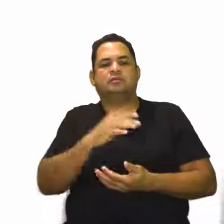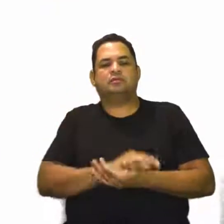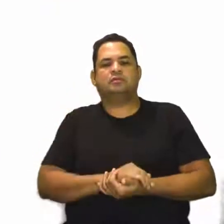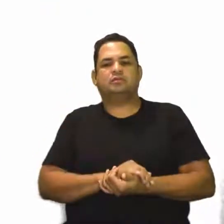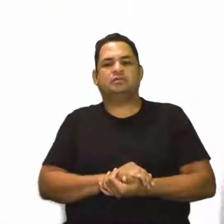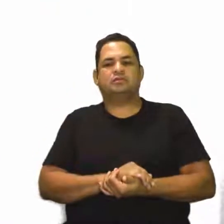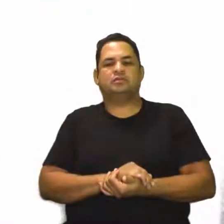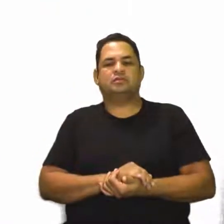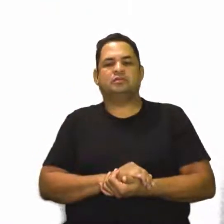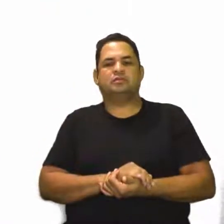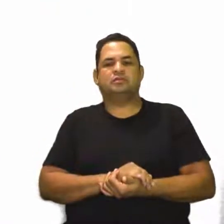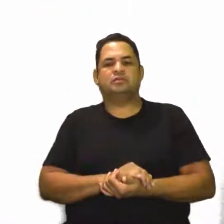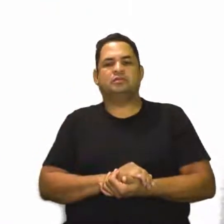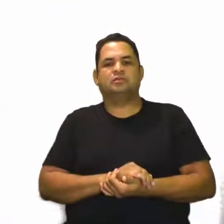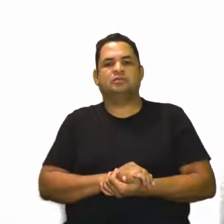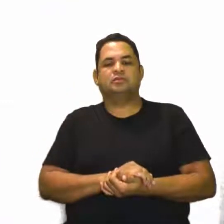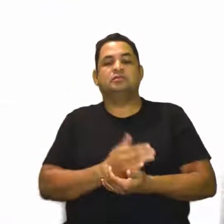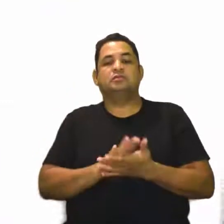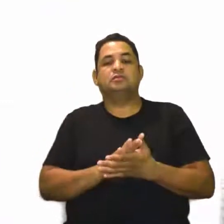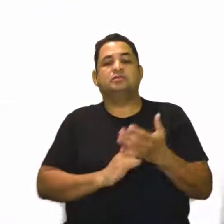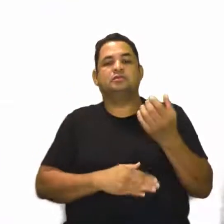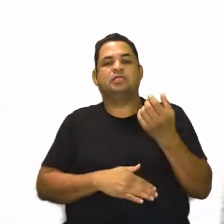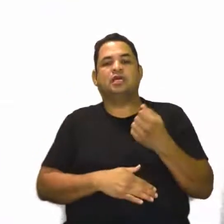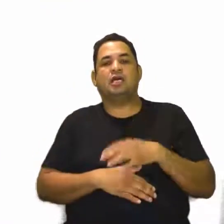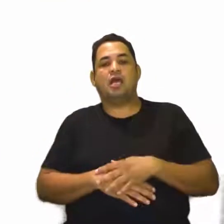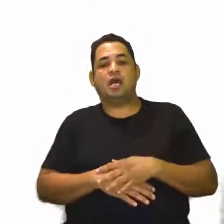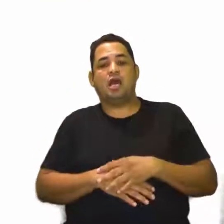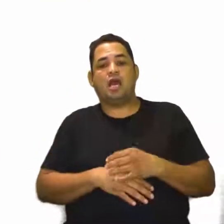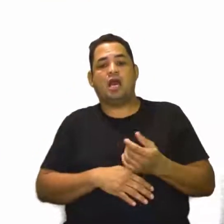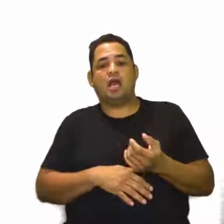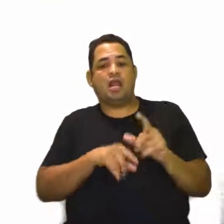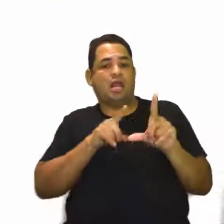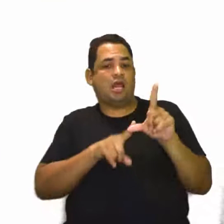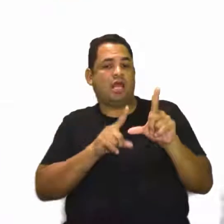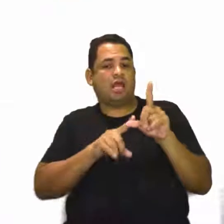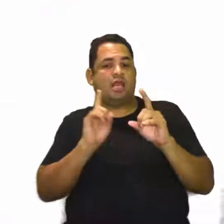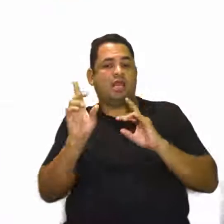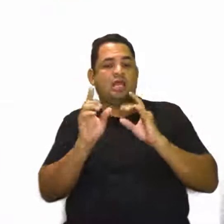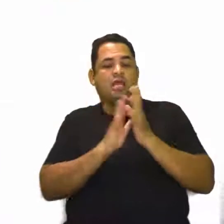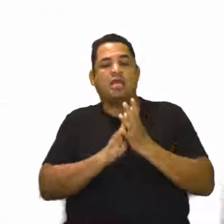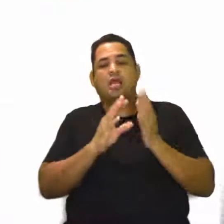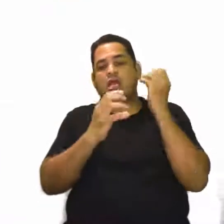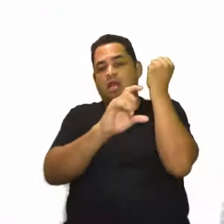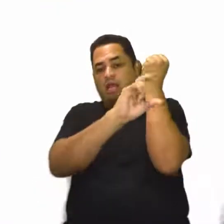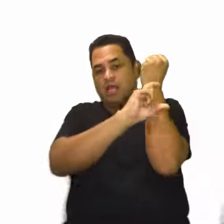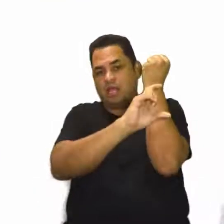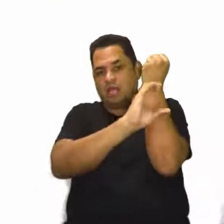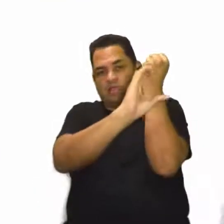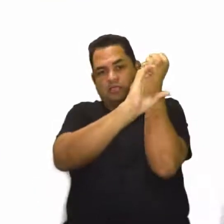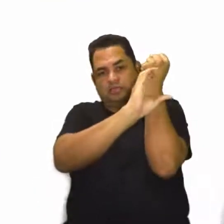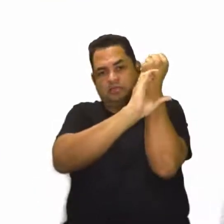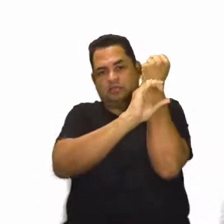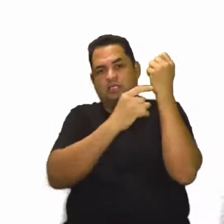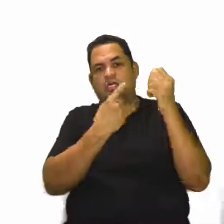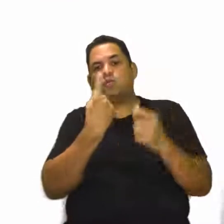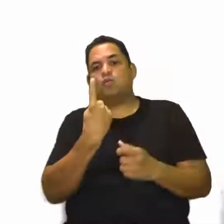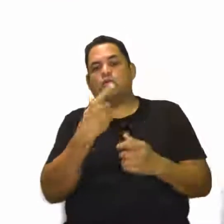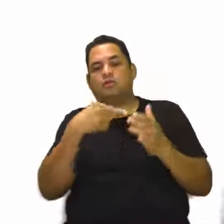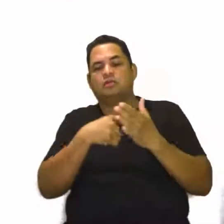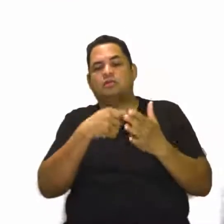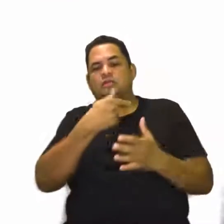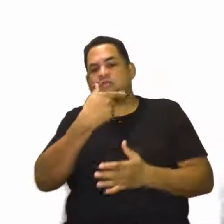também da identificação da sigla, né? De cada região. Cervical aqui de C1 a